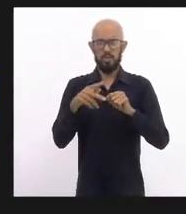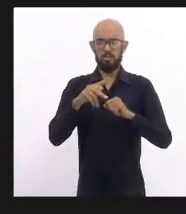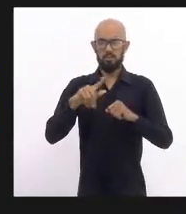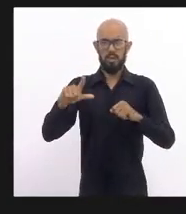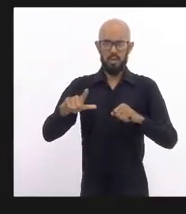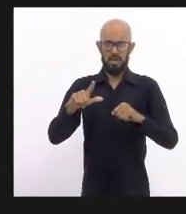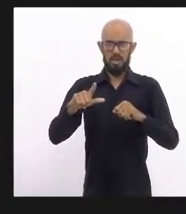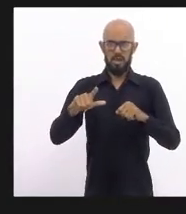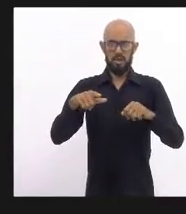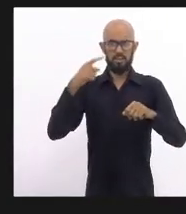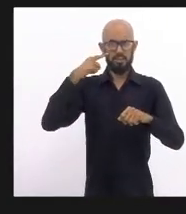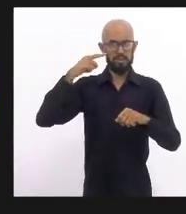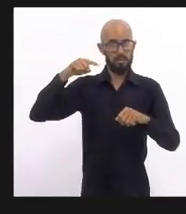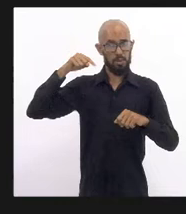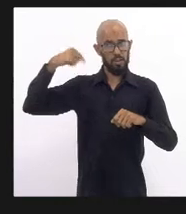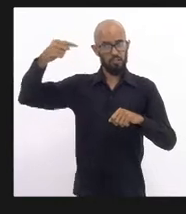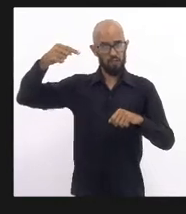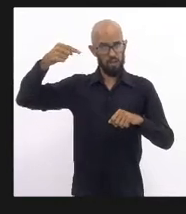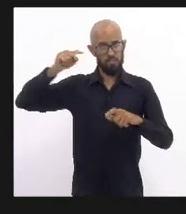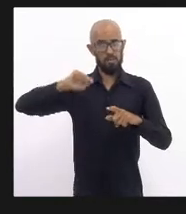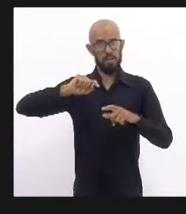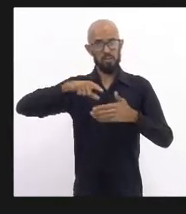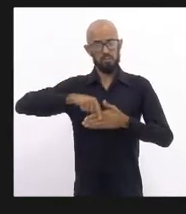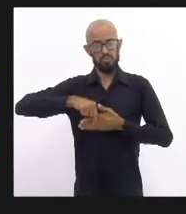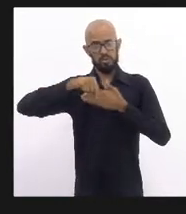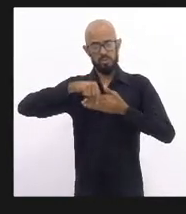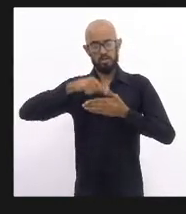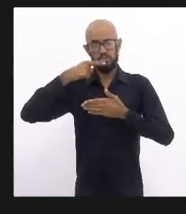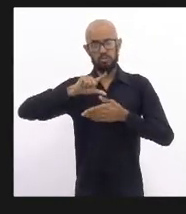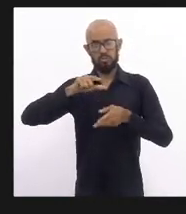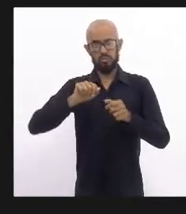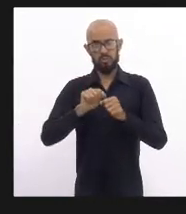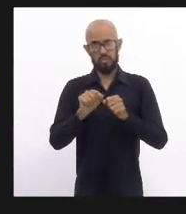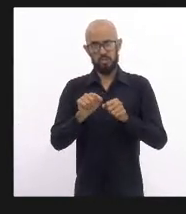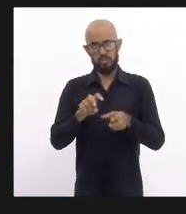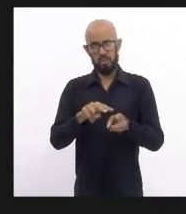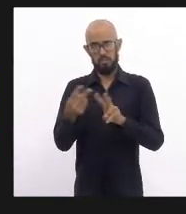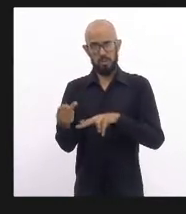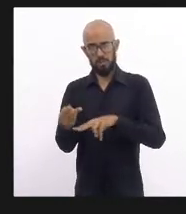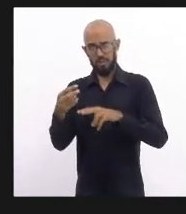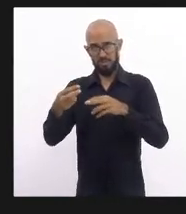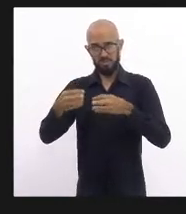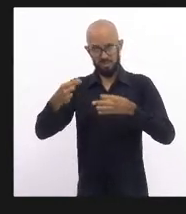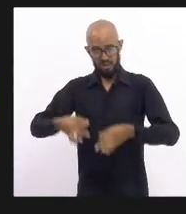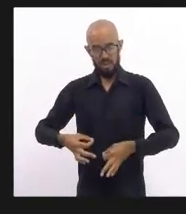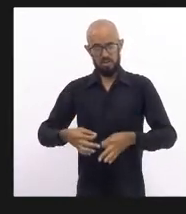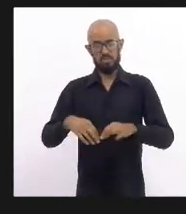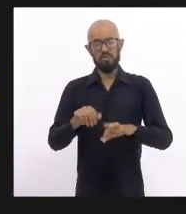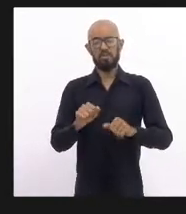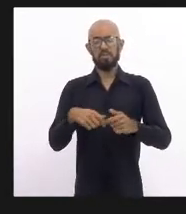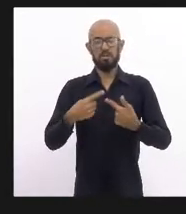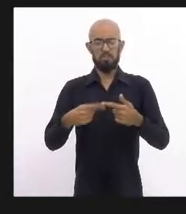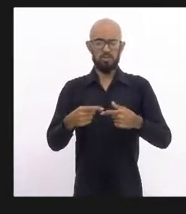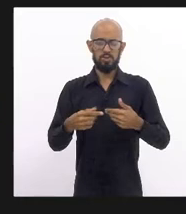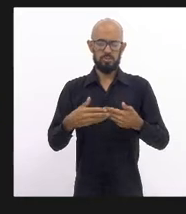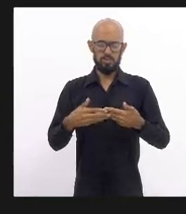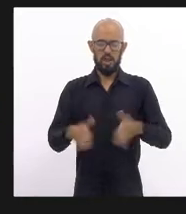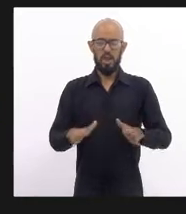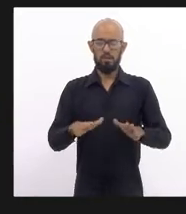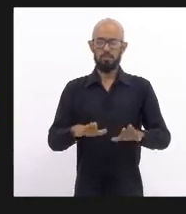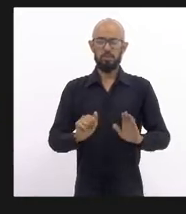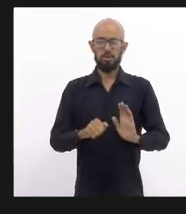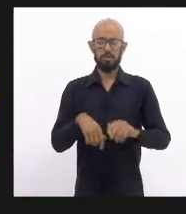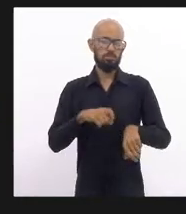pauta na semana que vem, para que os líderes possam fazer o encaminhamento necessário, para que a gente possa abrir, num momento de pauta mais